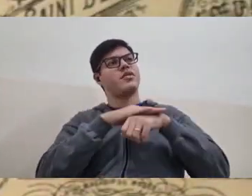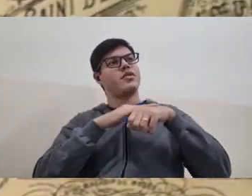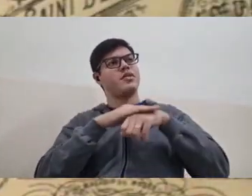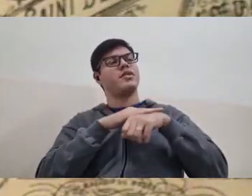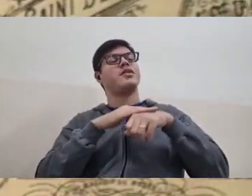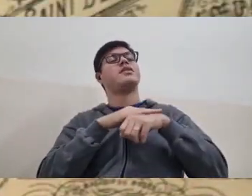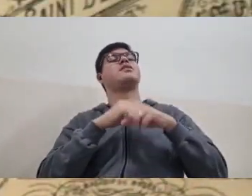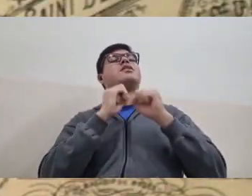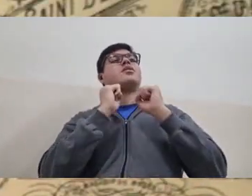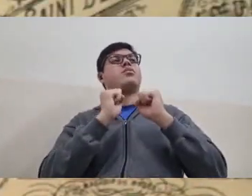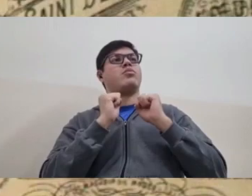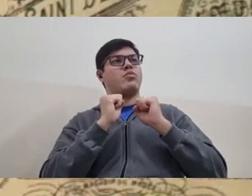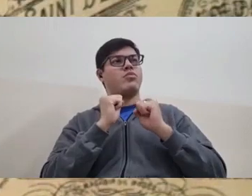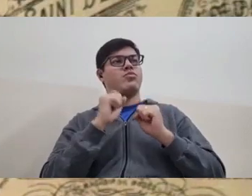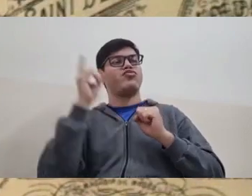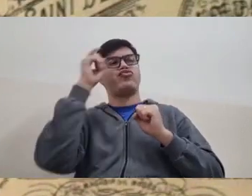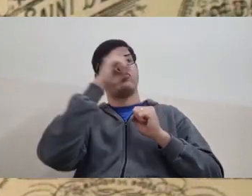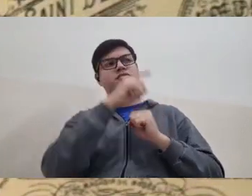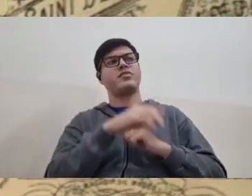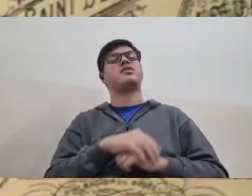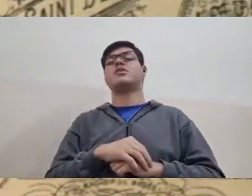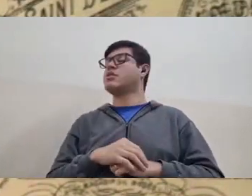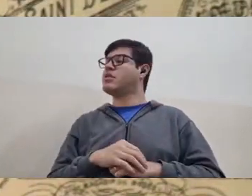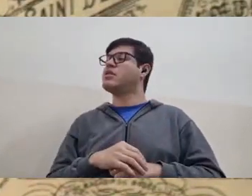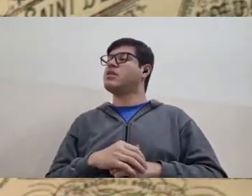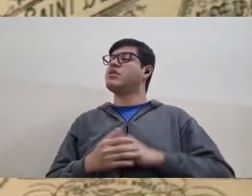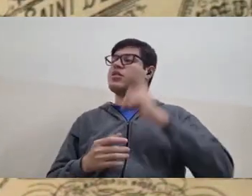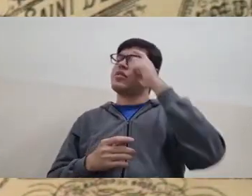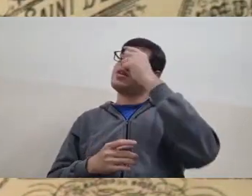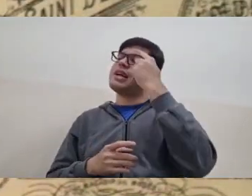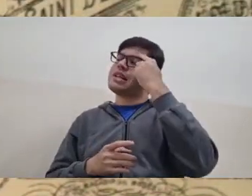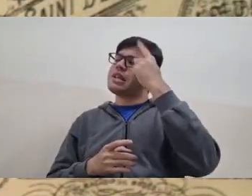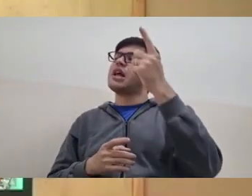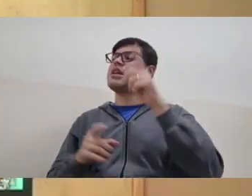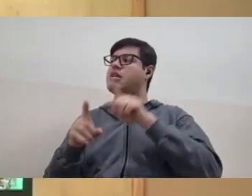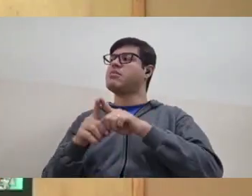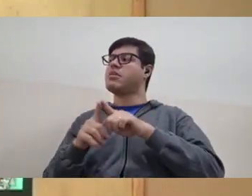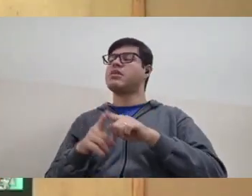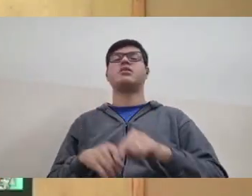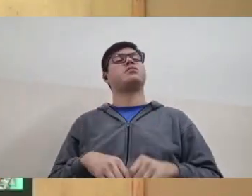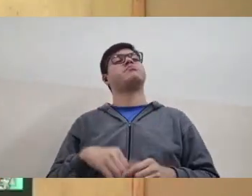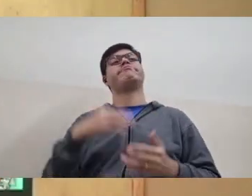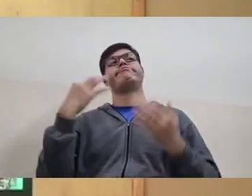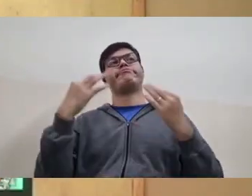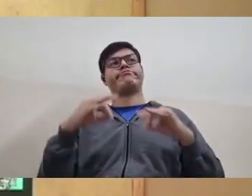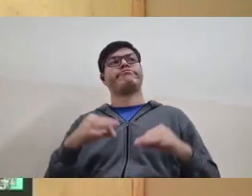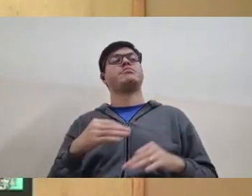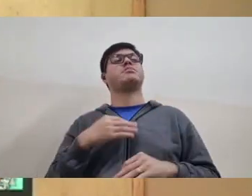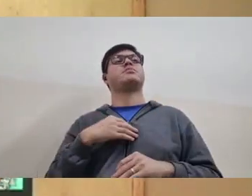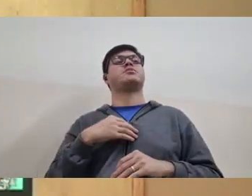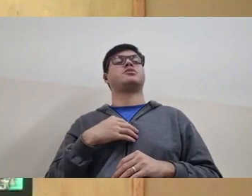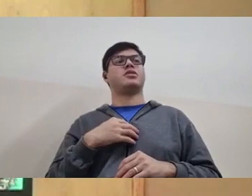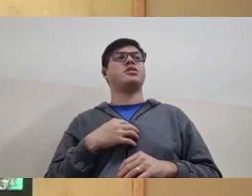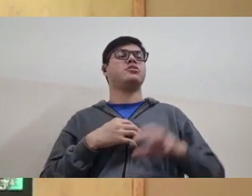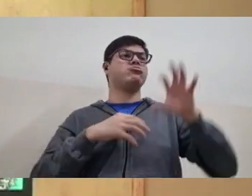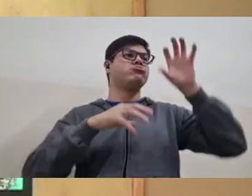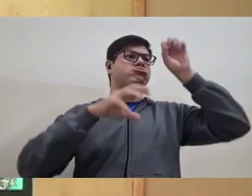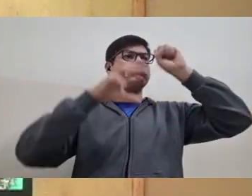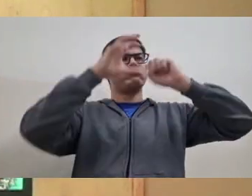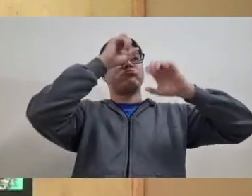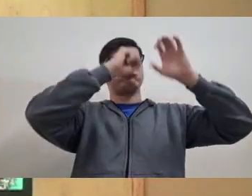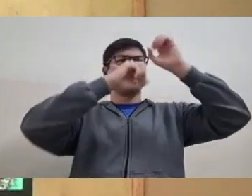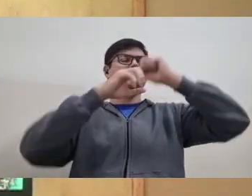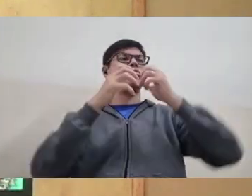conversa. Expõe as dificuldades, as ideias. Tem gente que tem ideia boa para passar, né? Com certeza, e a gente está aberto a novas